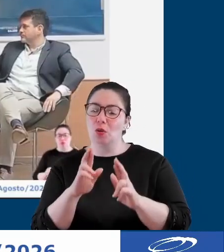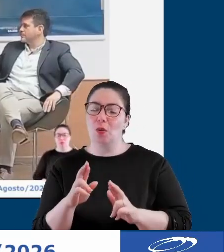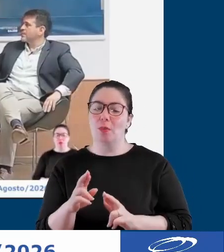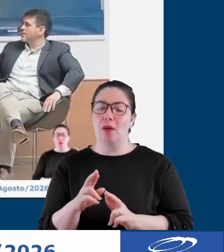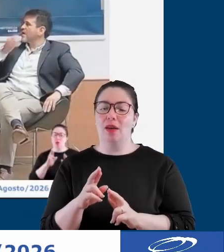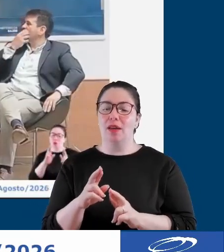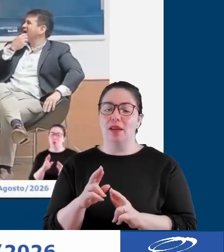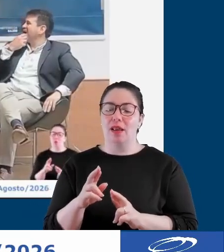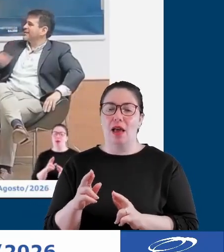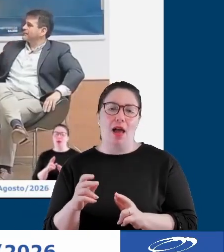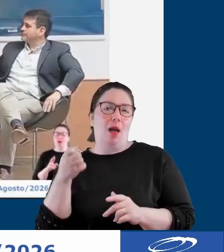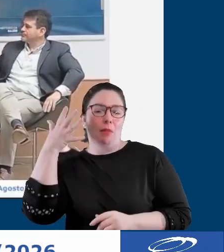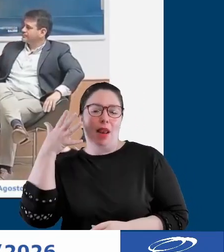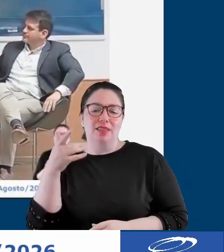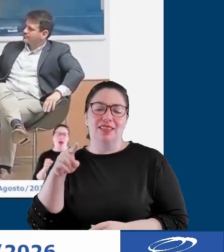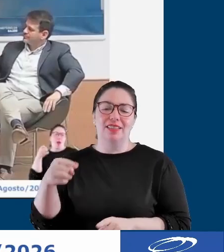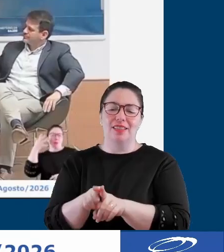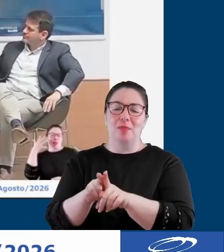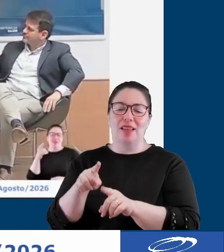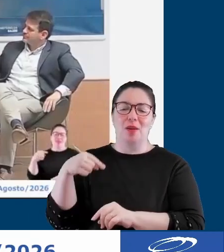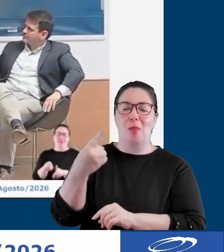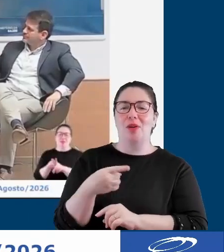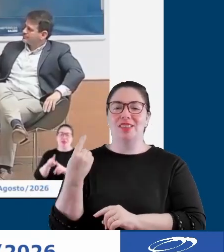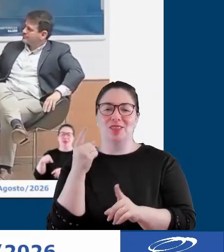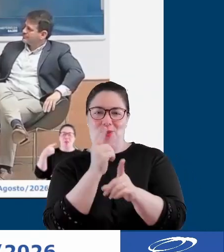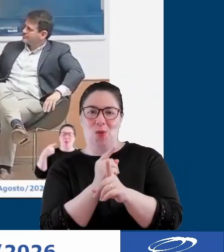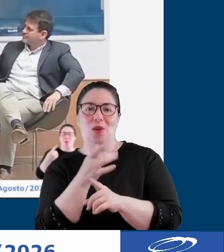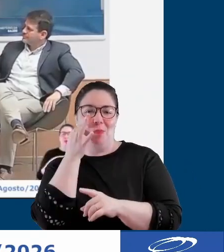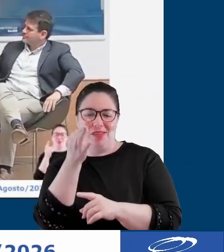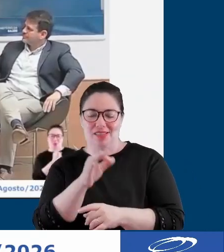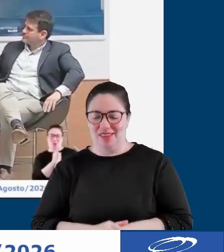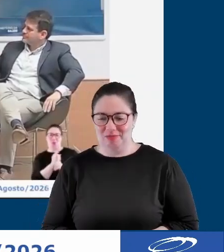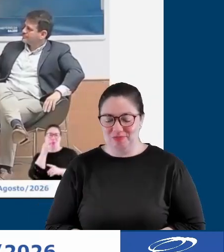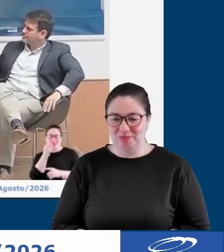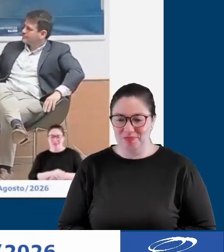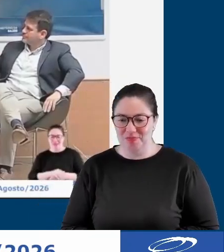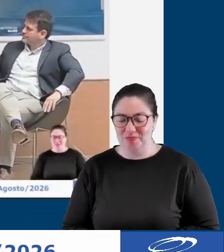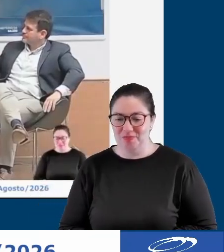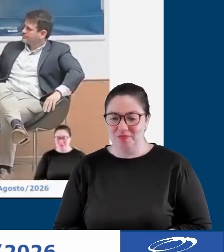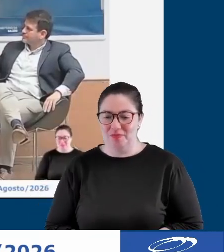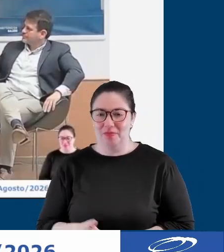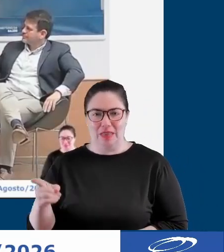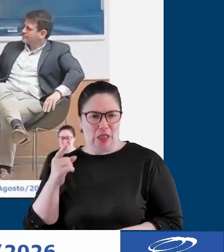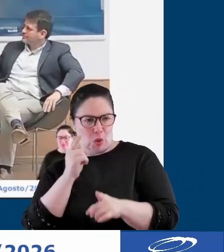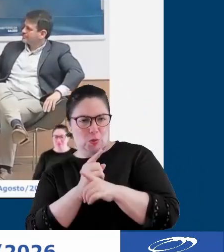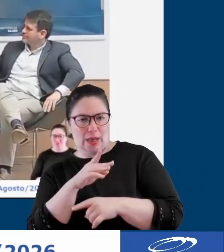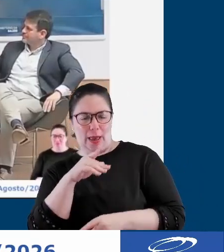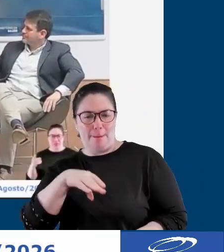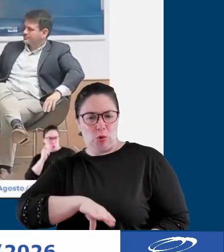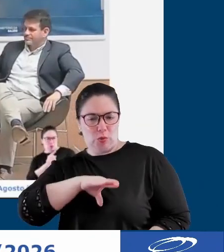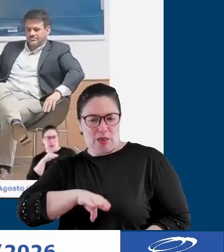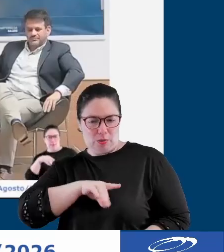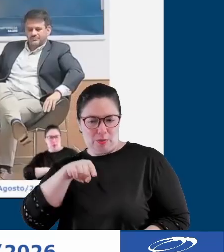day. Yes, certainly. And I hope I see you in Porto. Will be there? Yeah, of course.